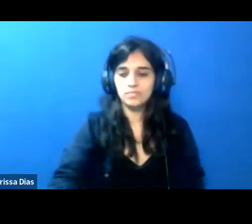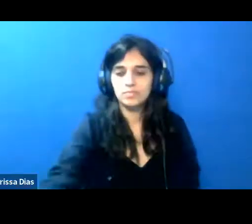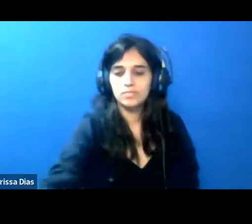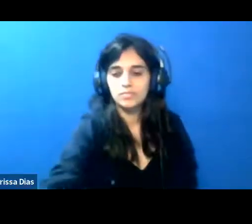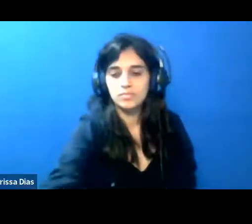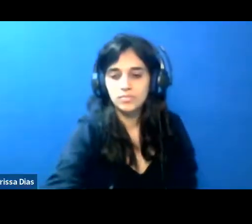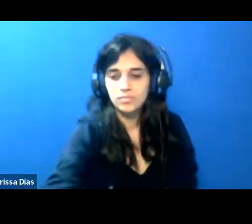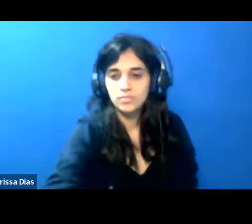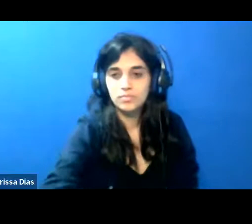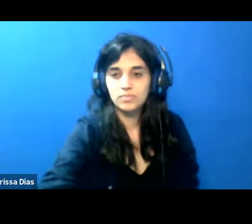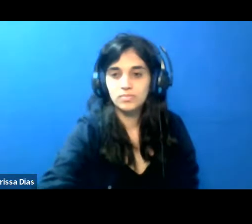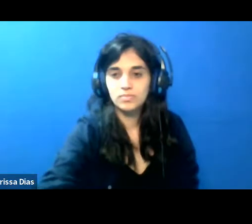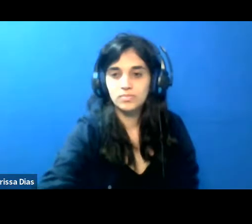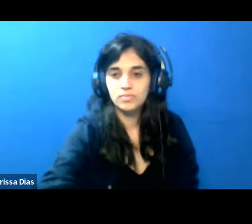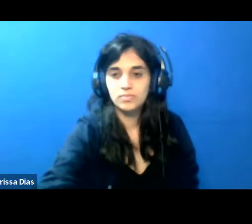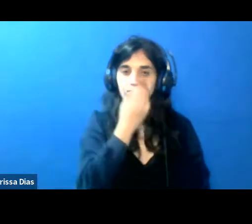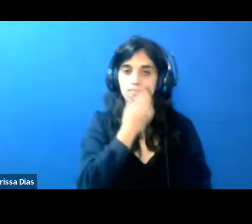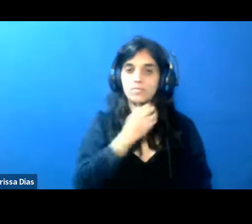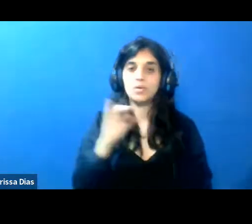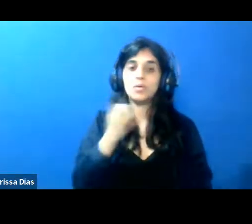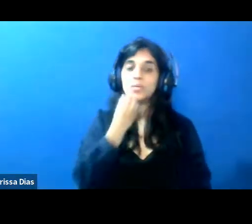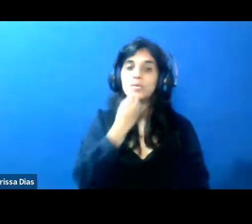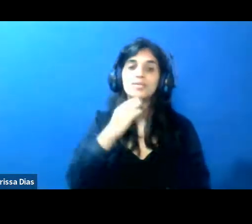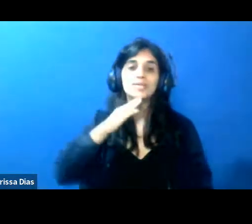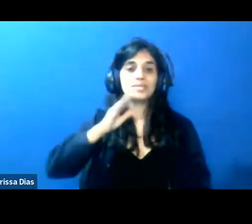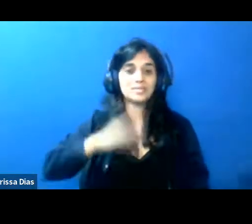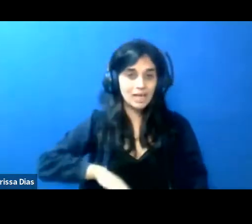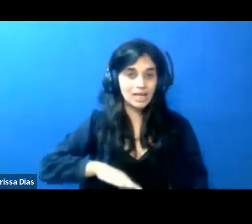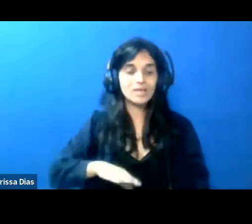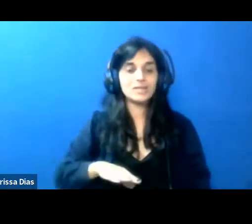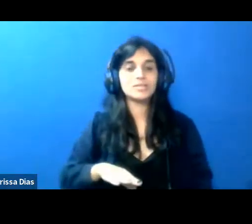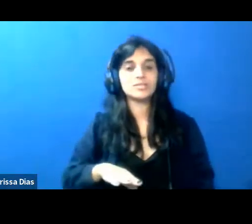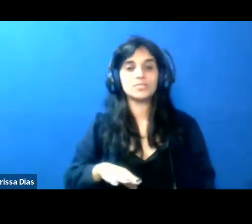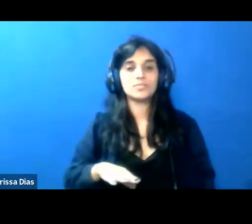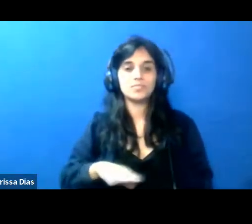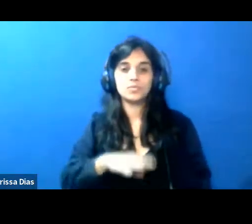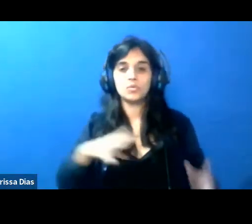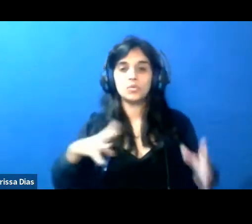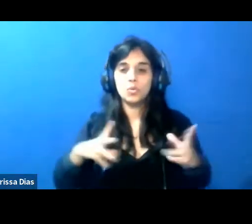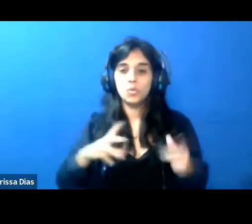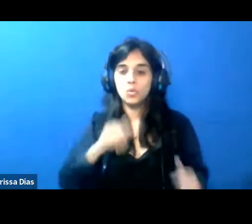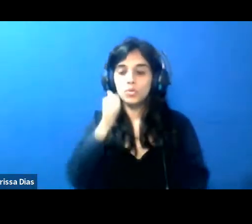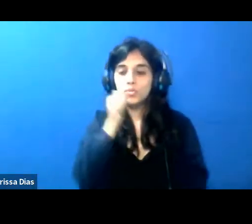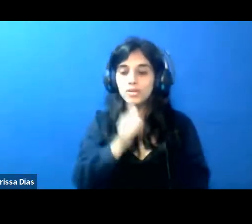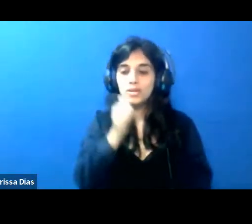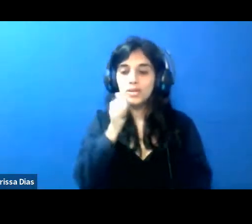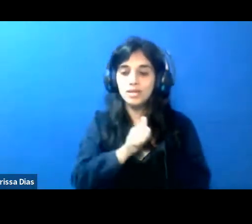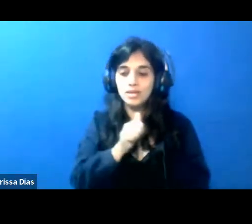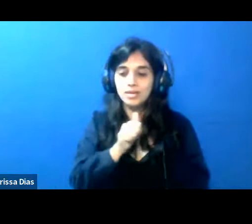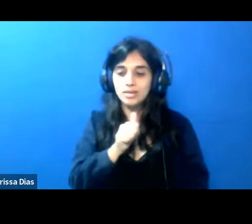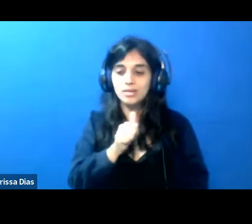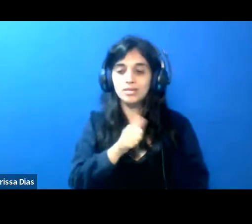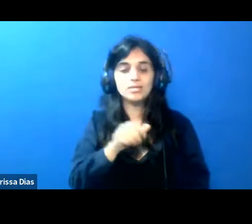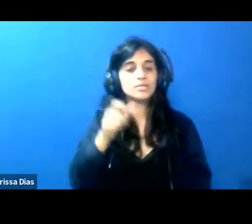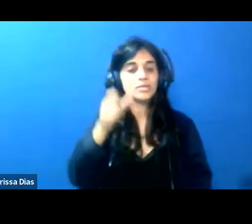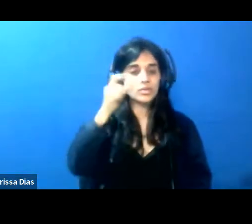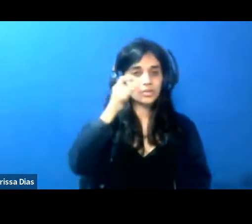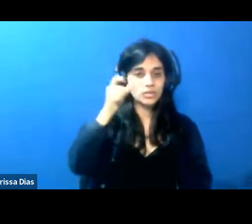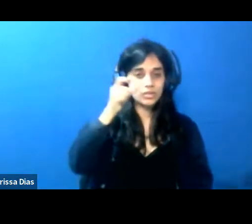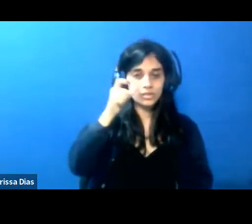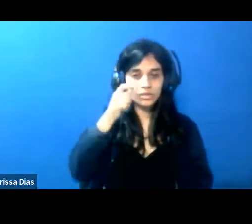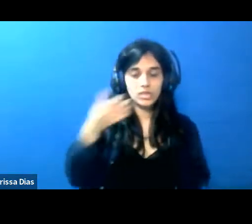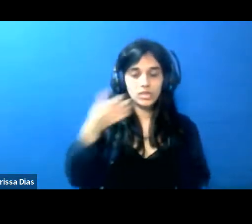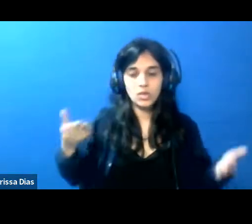Oi, boa tarde a todas, né, as mulheres e a todos que estão acompanhando, né.